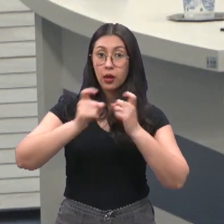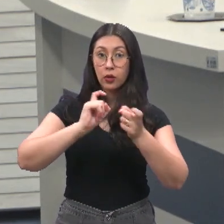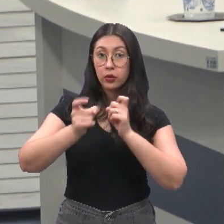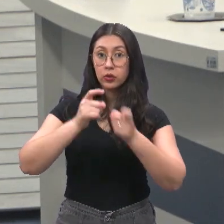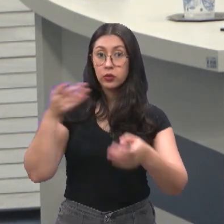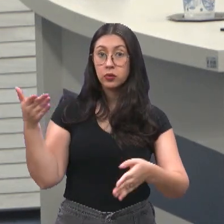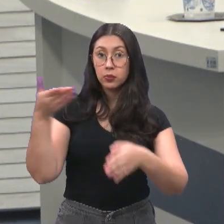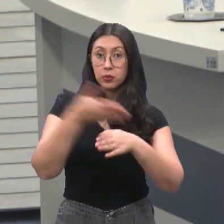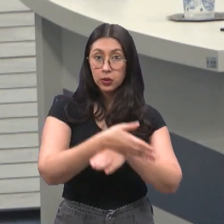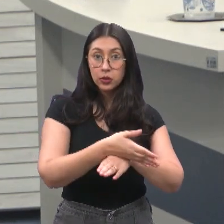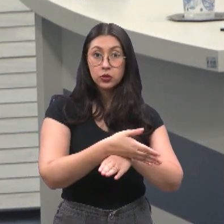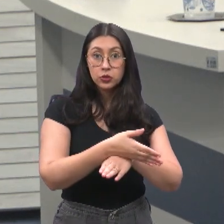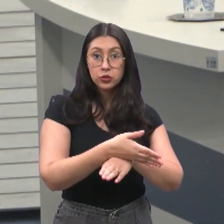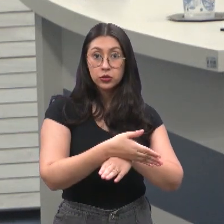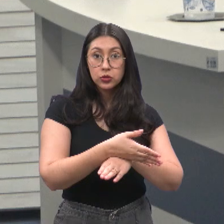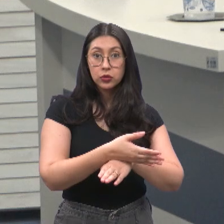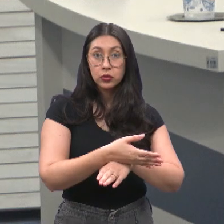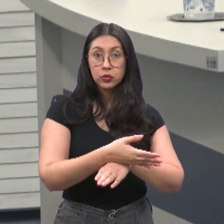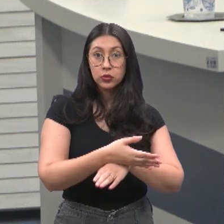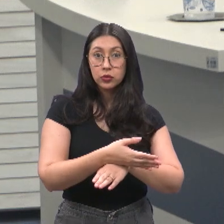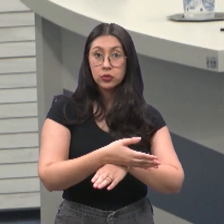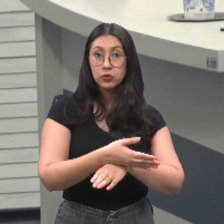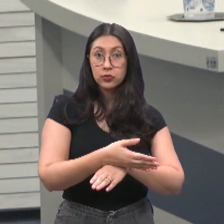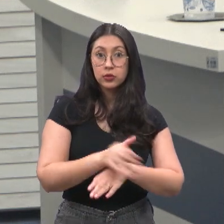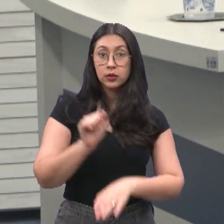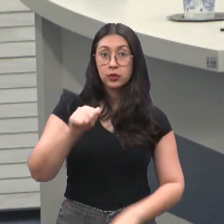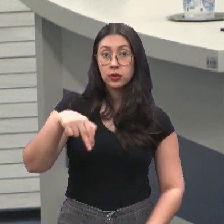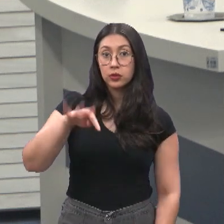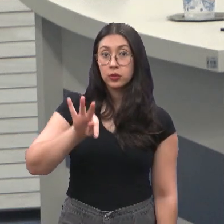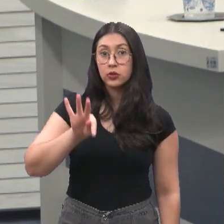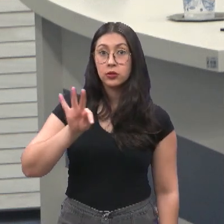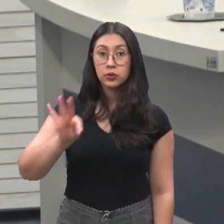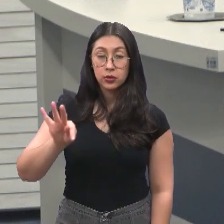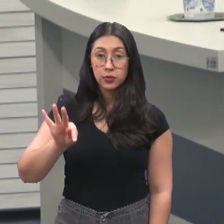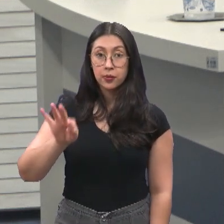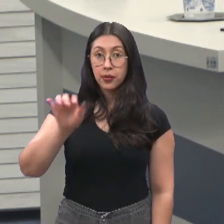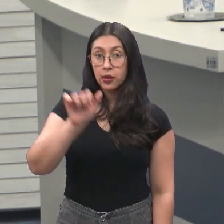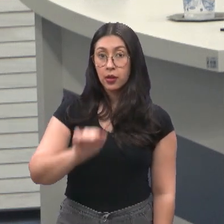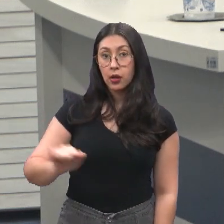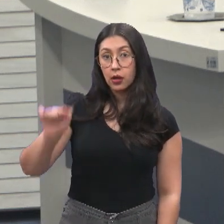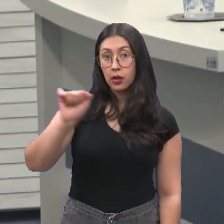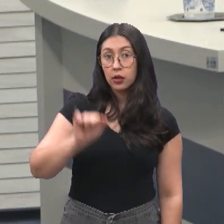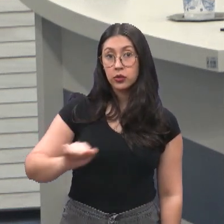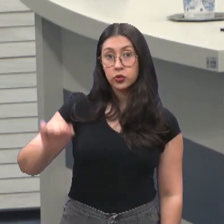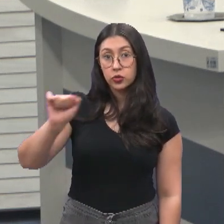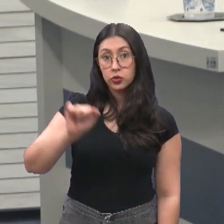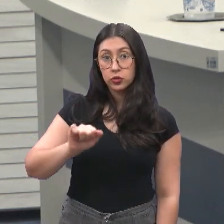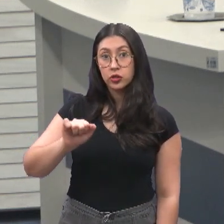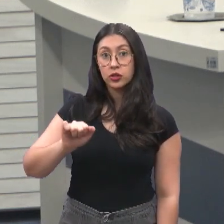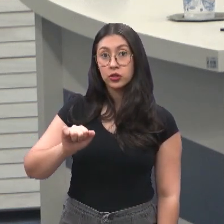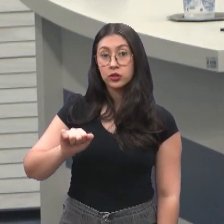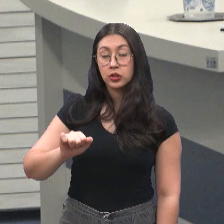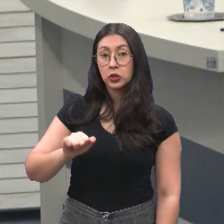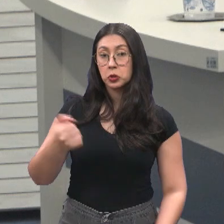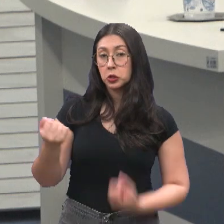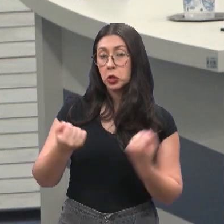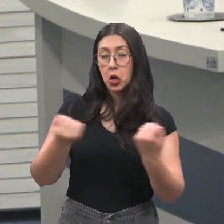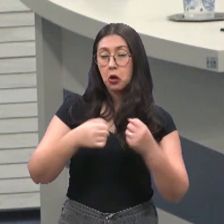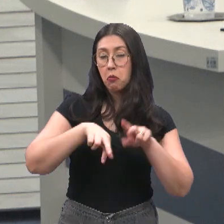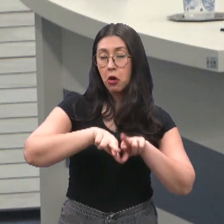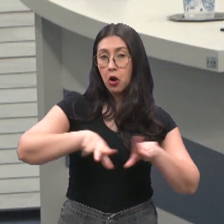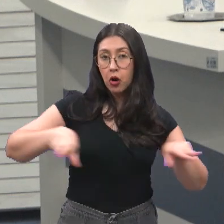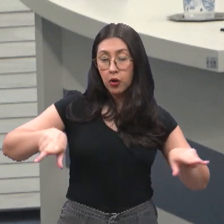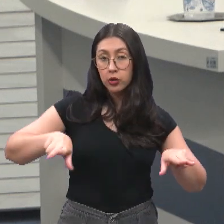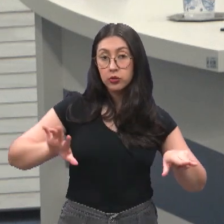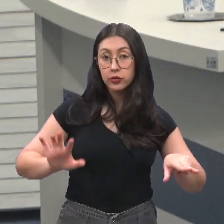participativa número 4 da ANTT, Agência Nacional de Transporte Terrestre. Vai ser